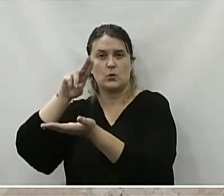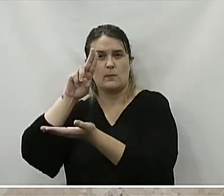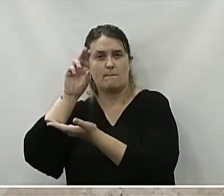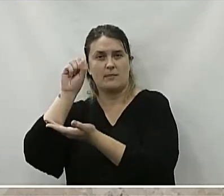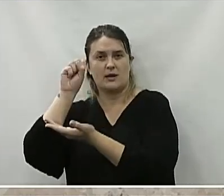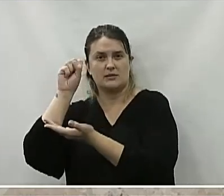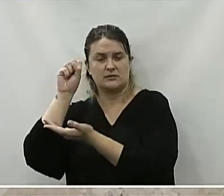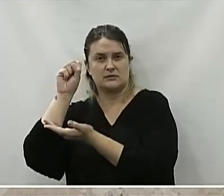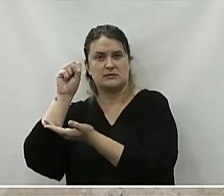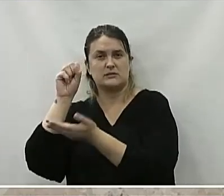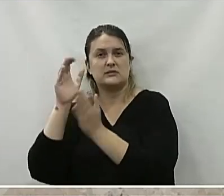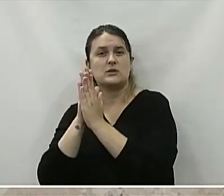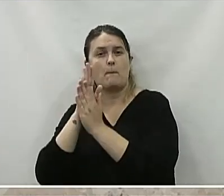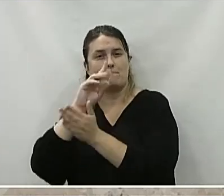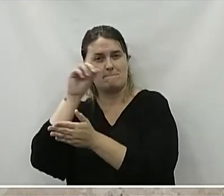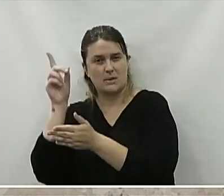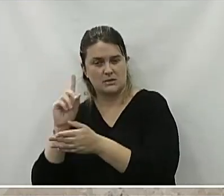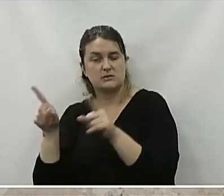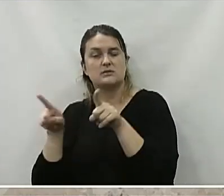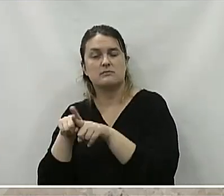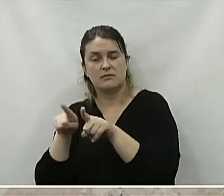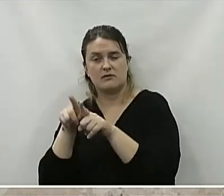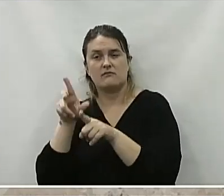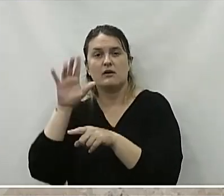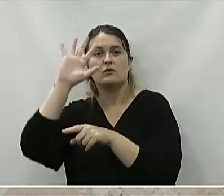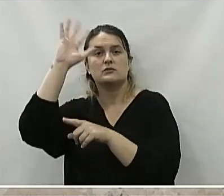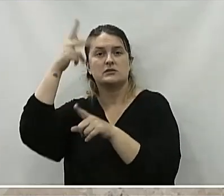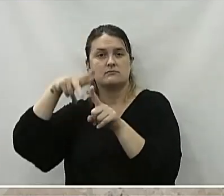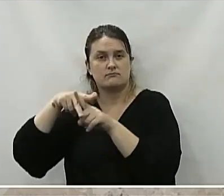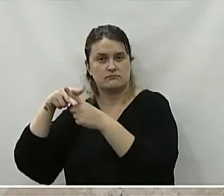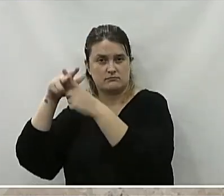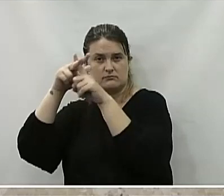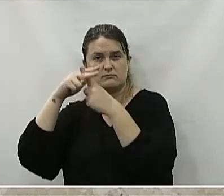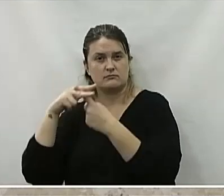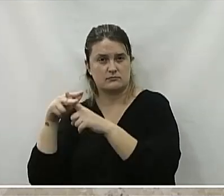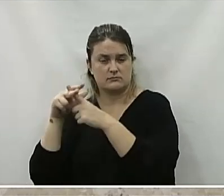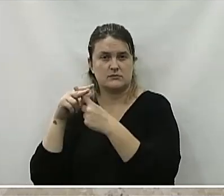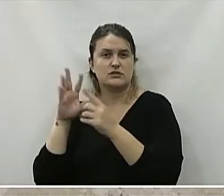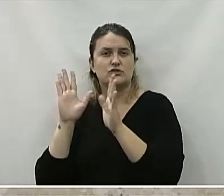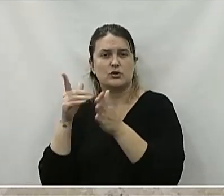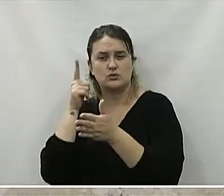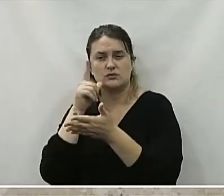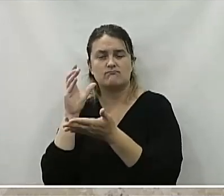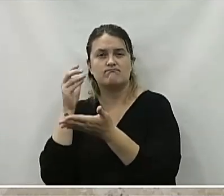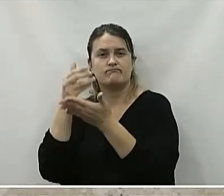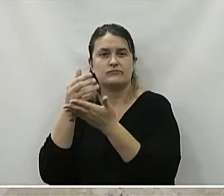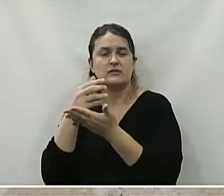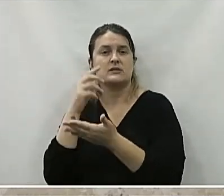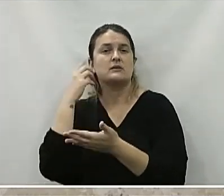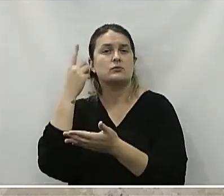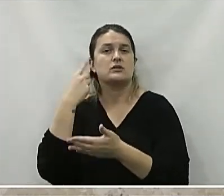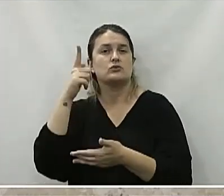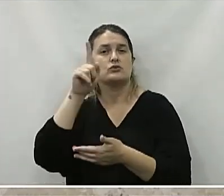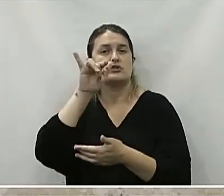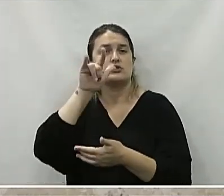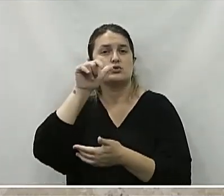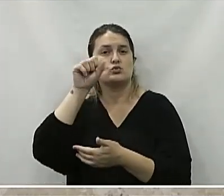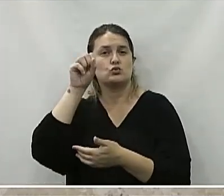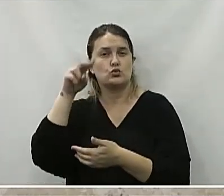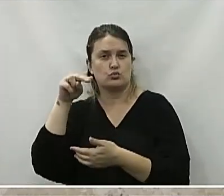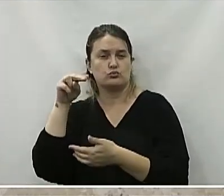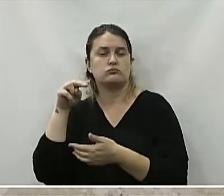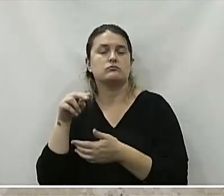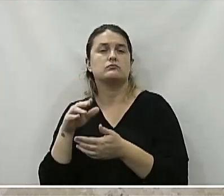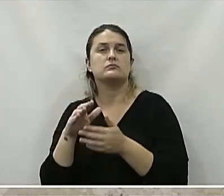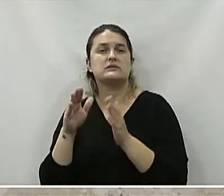Brás, ao qual está na sequência, ao qual foi solicitado também, onde conseguiu uma emenda juntamente com o deputado Gilson de Souza, para a reforma da UBS